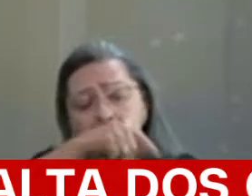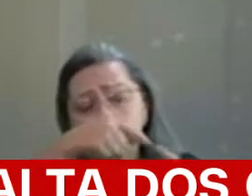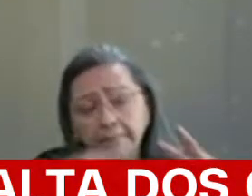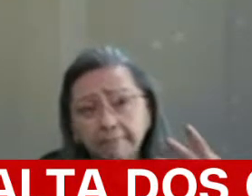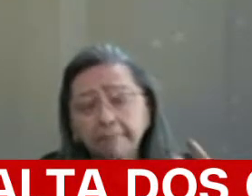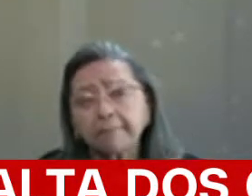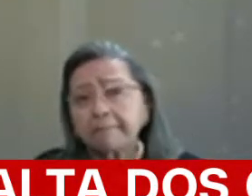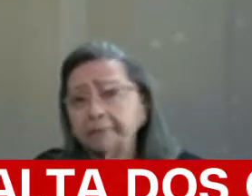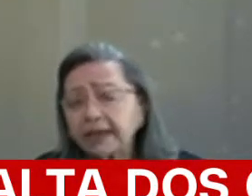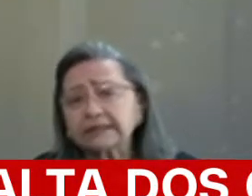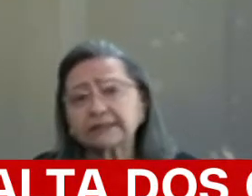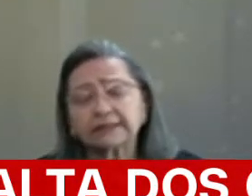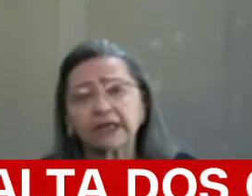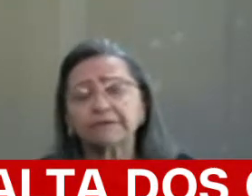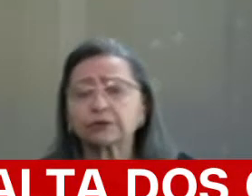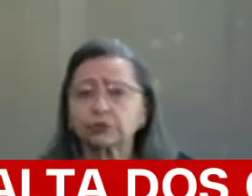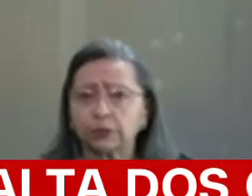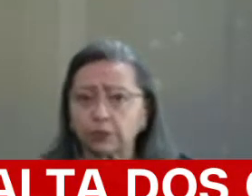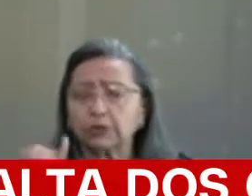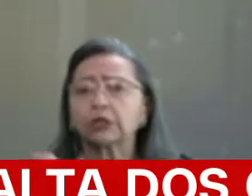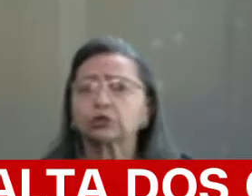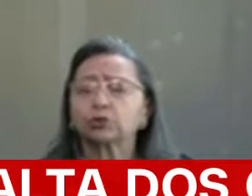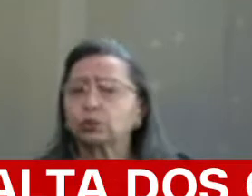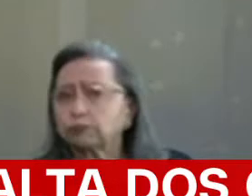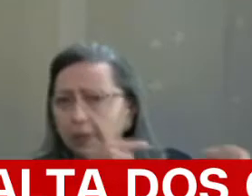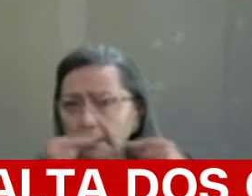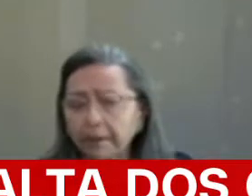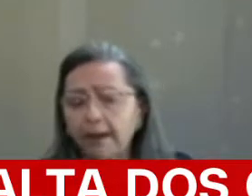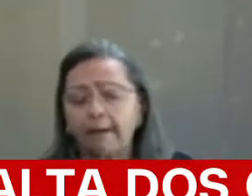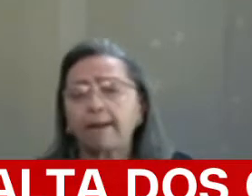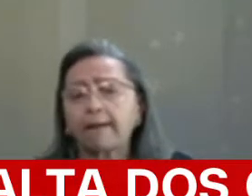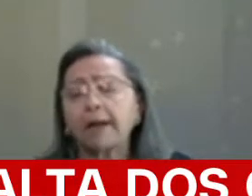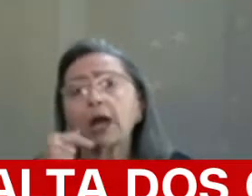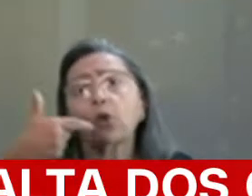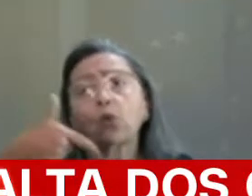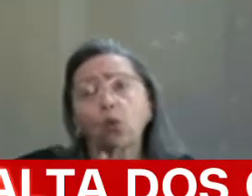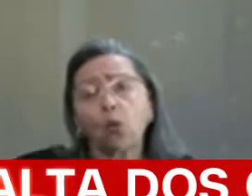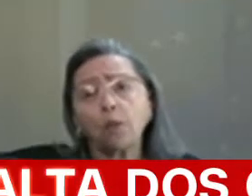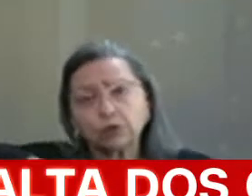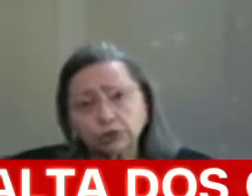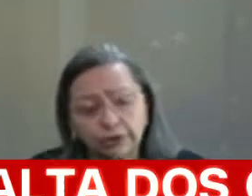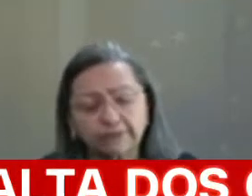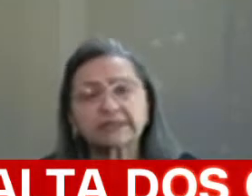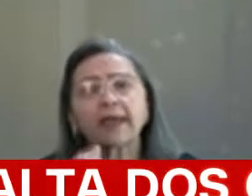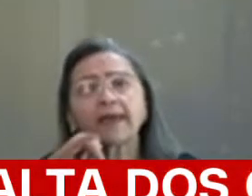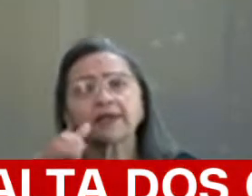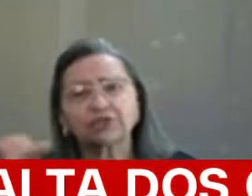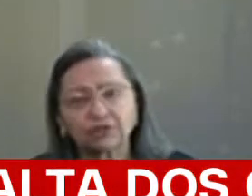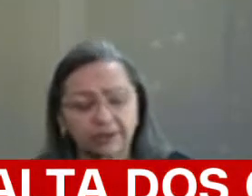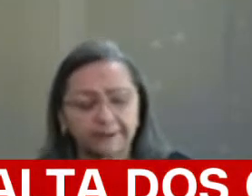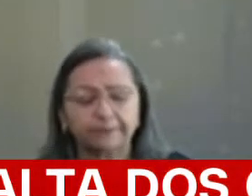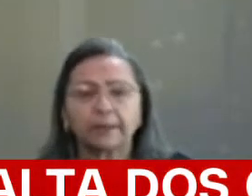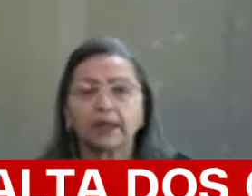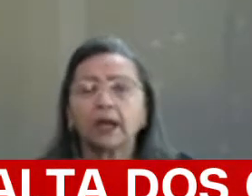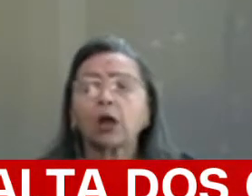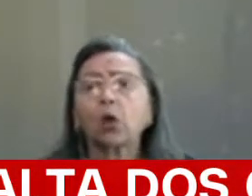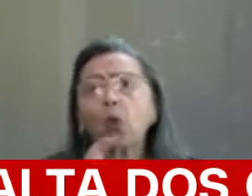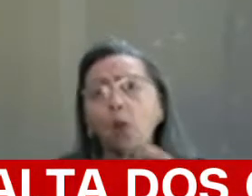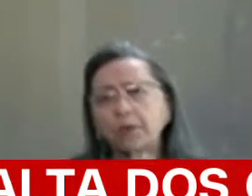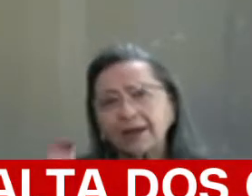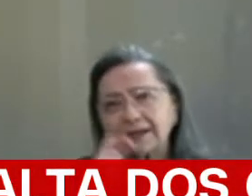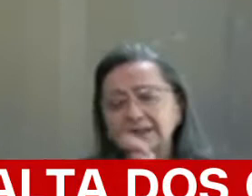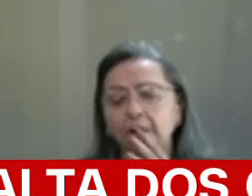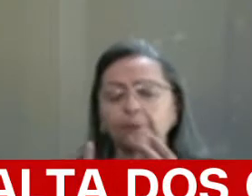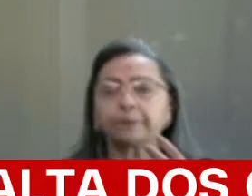serviços essenciais os relativos aos combustíveis, à energia elétrica, às